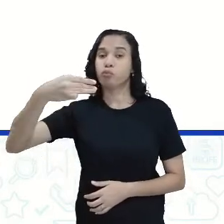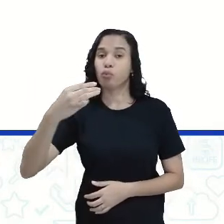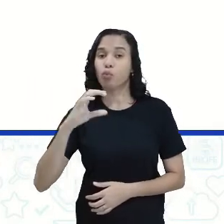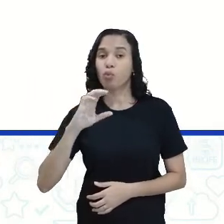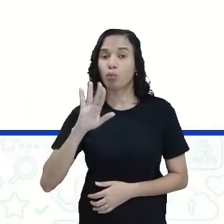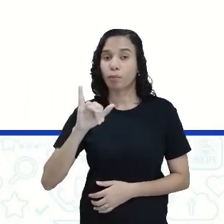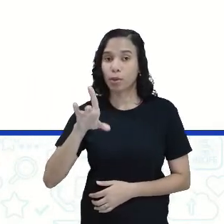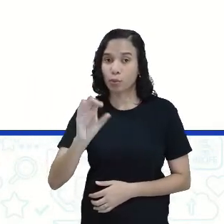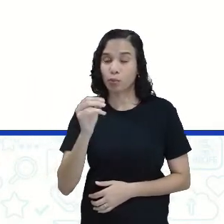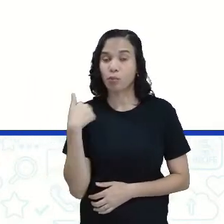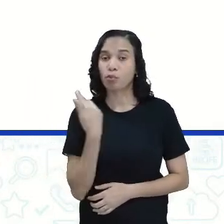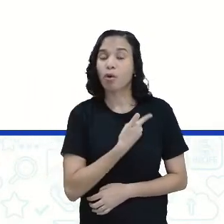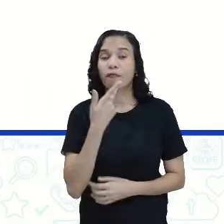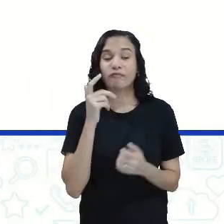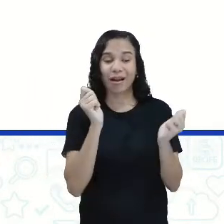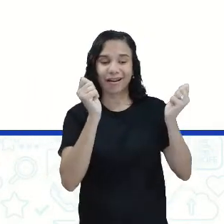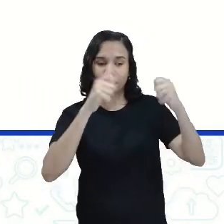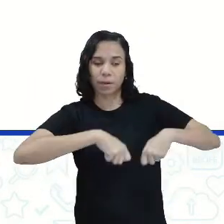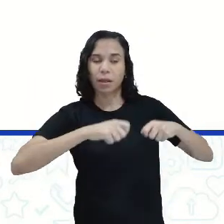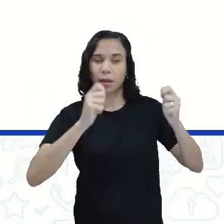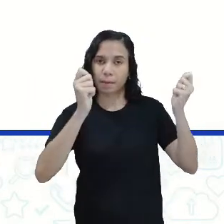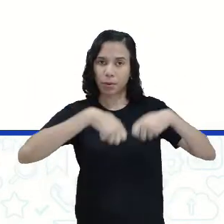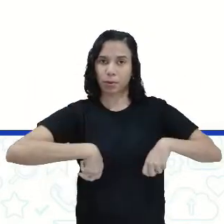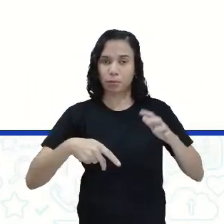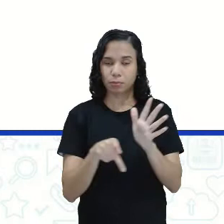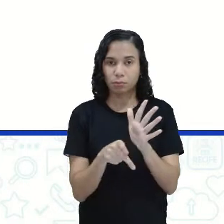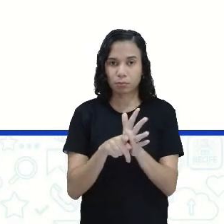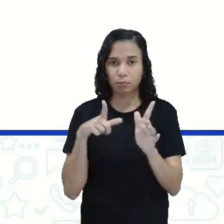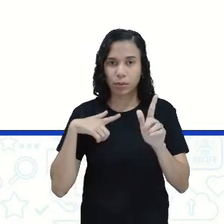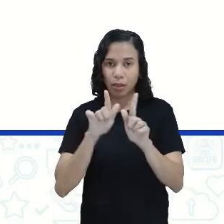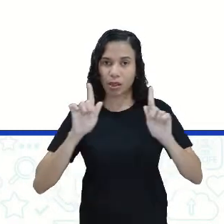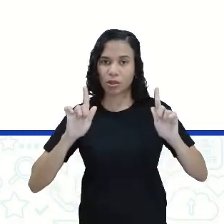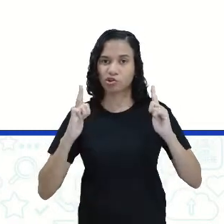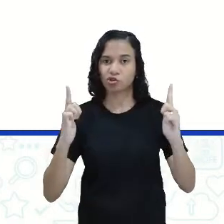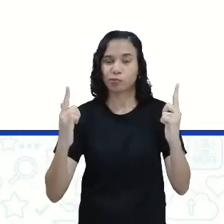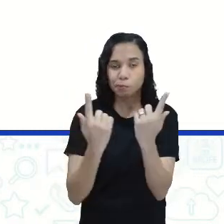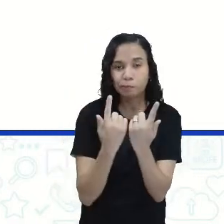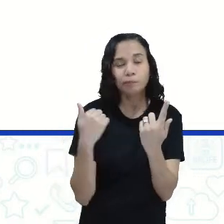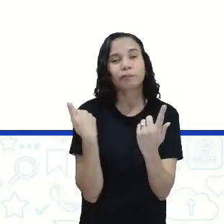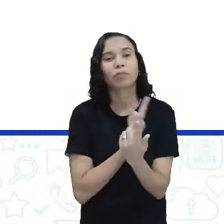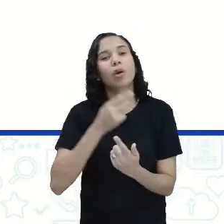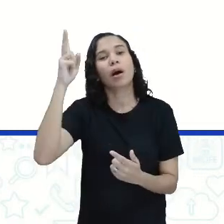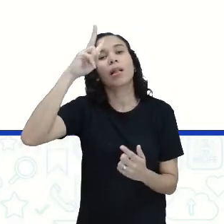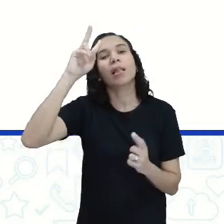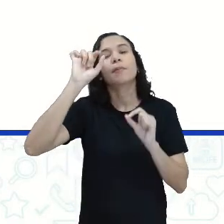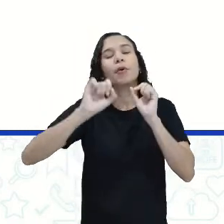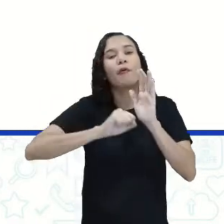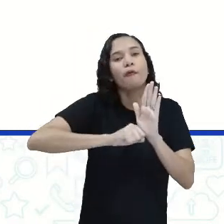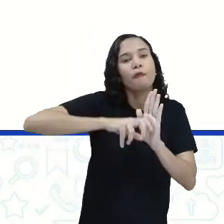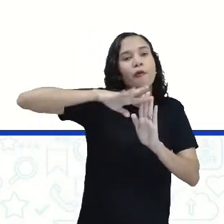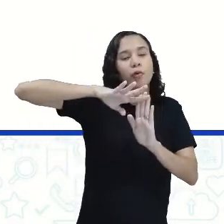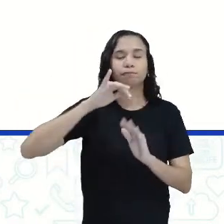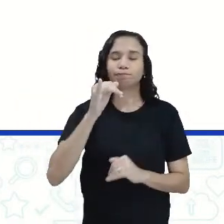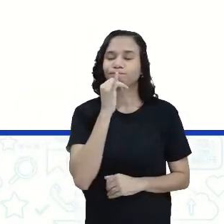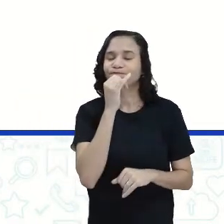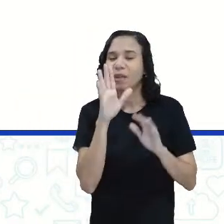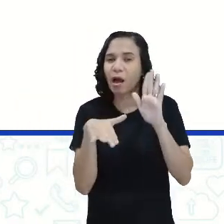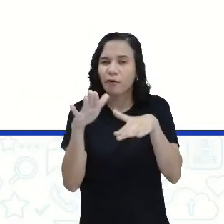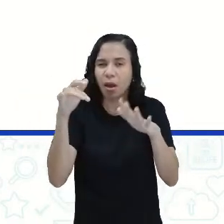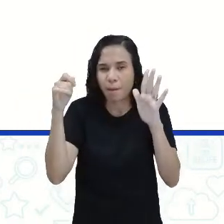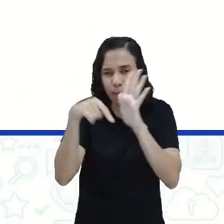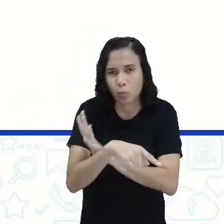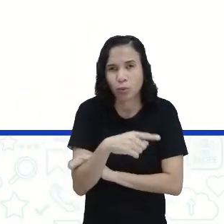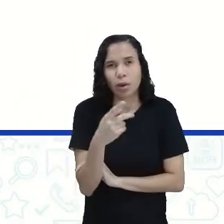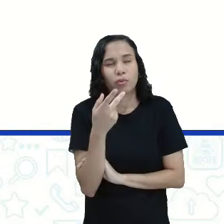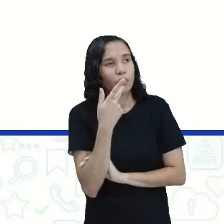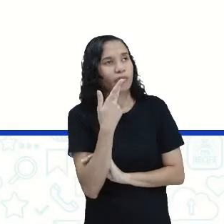eu falo capacidade, na parte de geometria, eu estou lembrando de volume. Muitas vezes um problema de matemática, ele